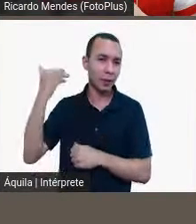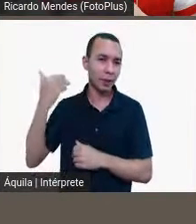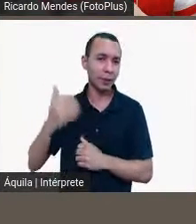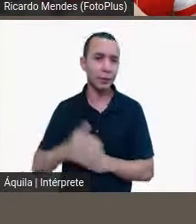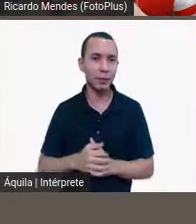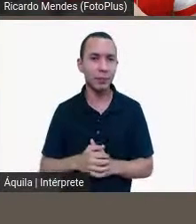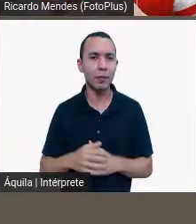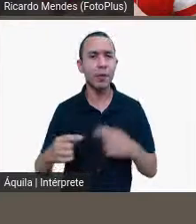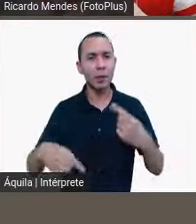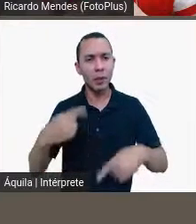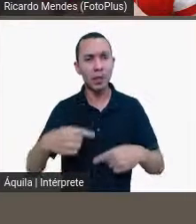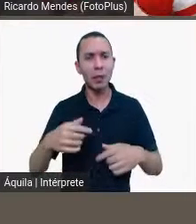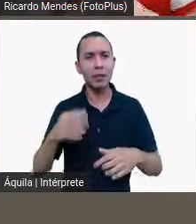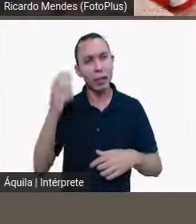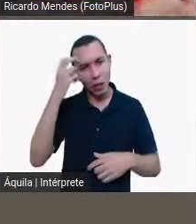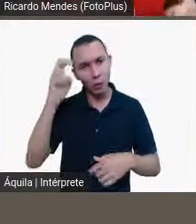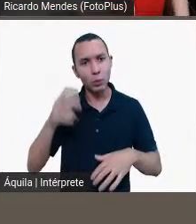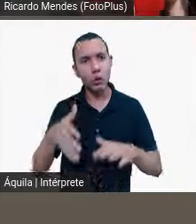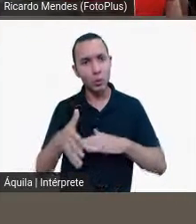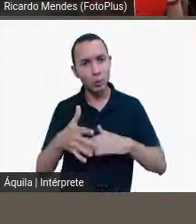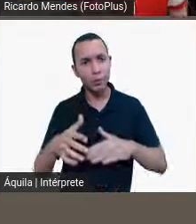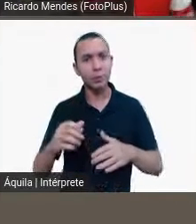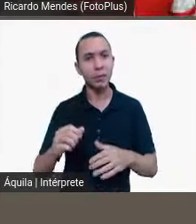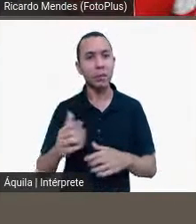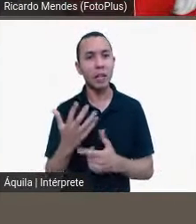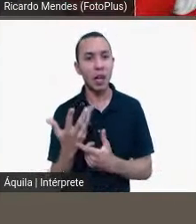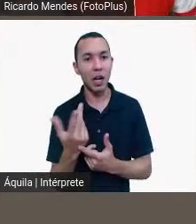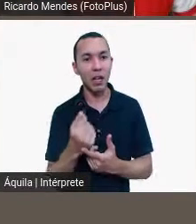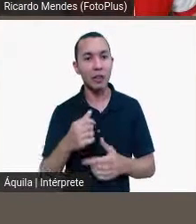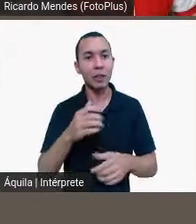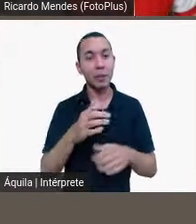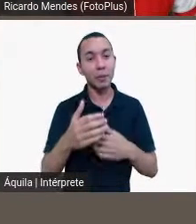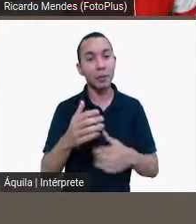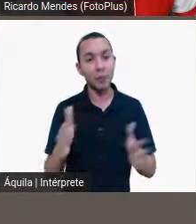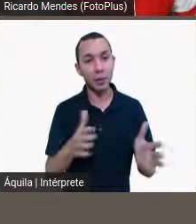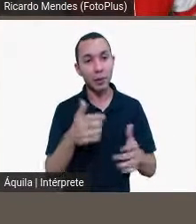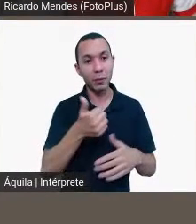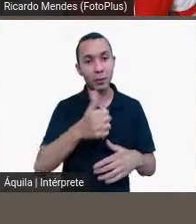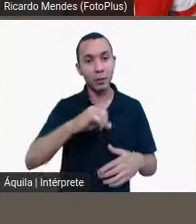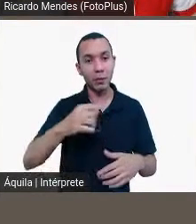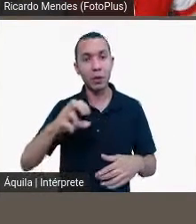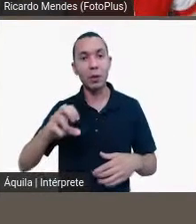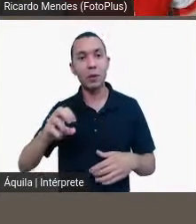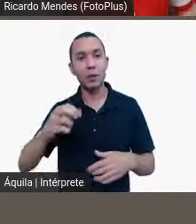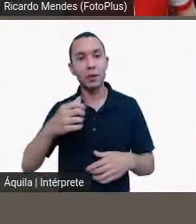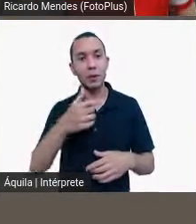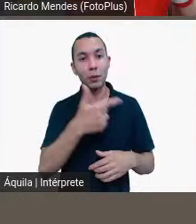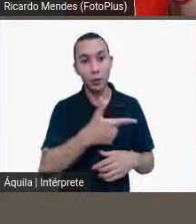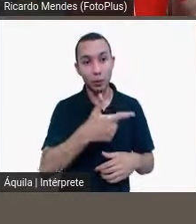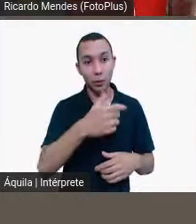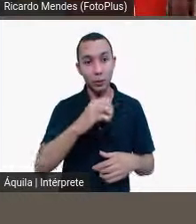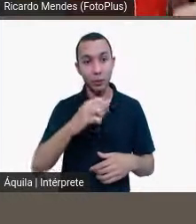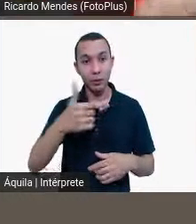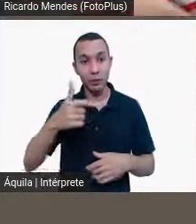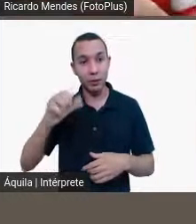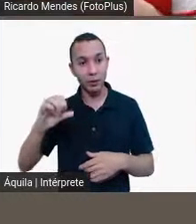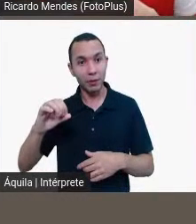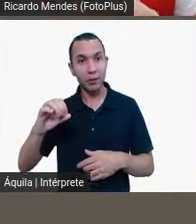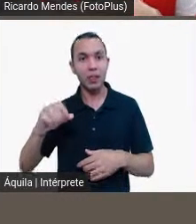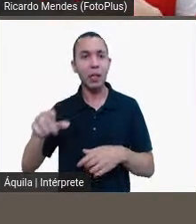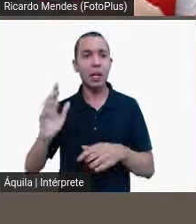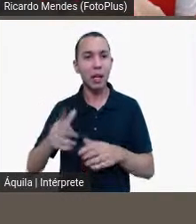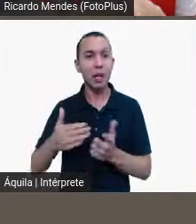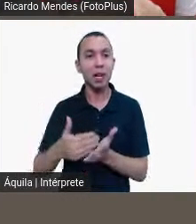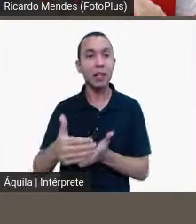fotografia moderna, seja no recorte da década de 40 e 50, seja sobre seus precedentes, ocorre a partir da década dos anos 2000 no circuito acadêmico. Um perfil